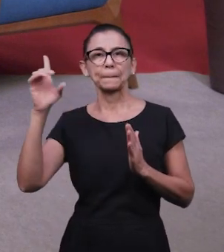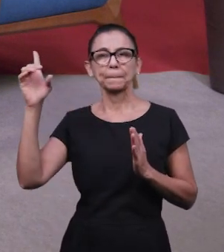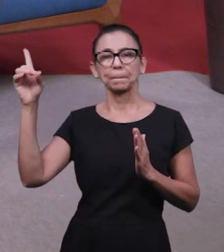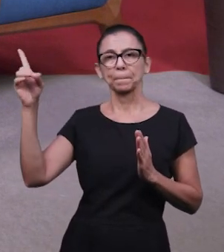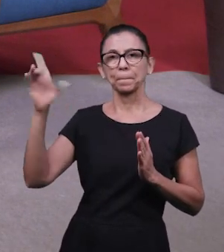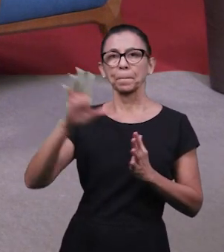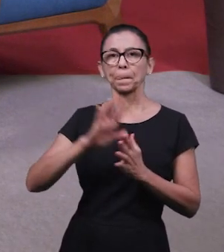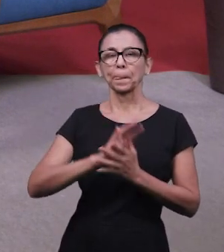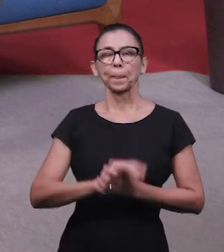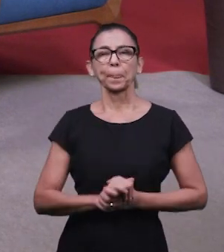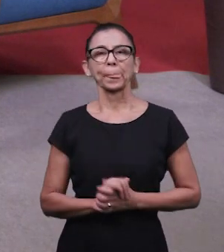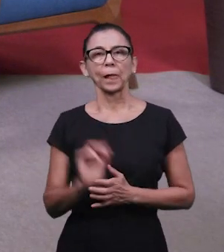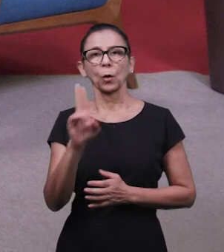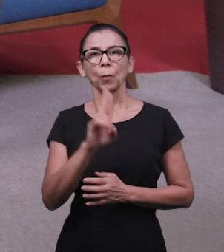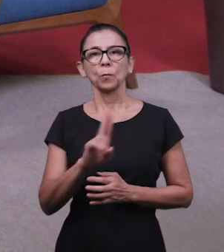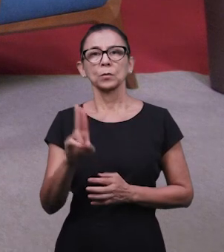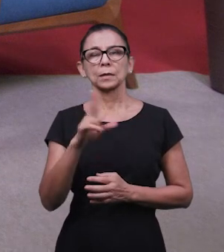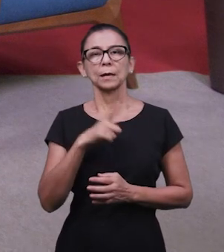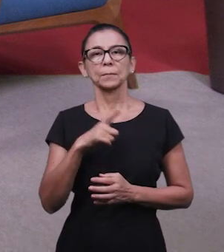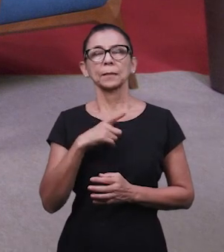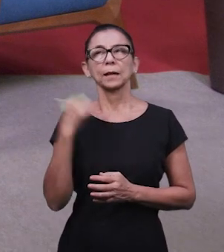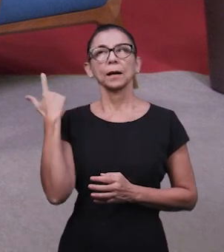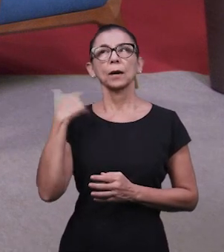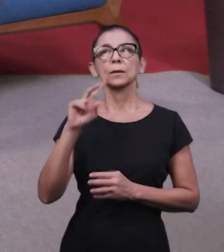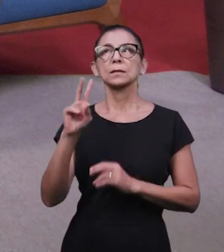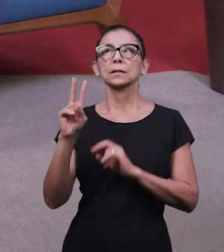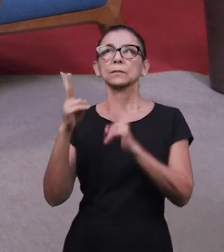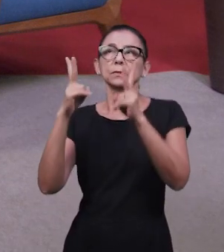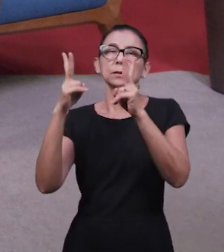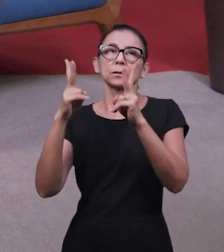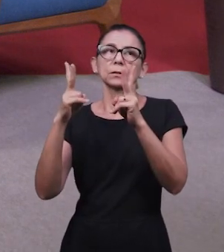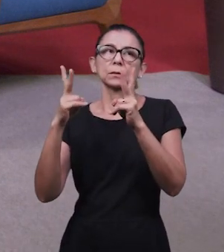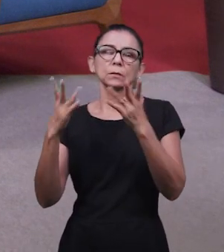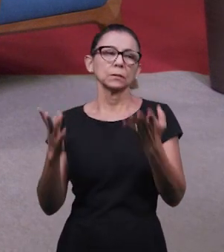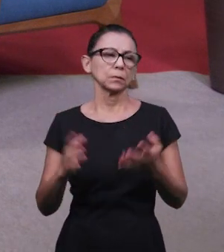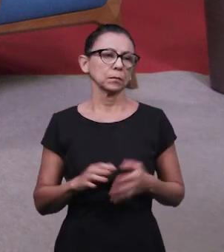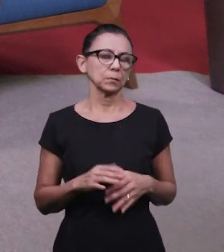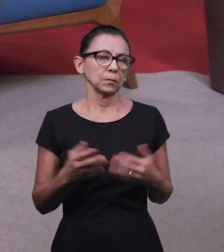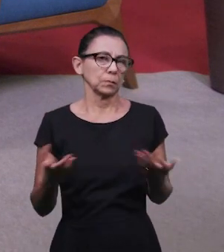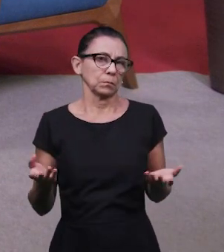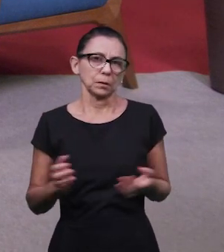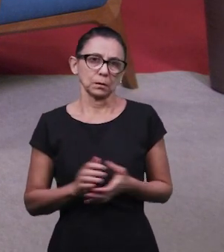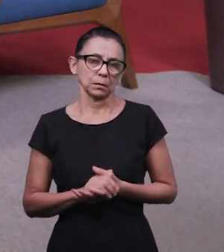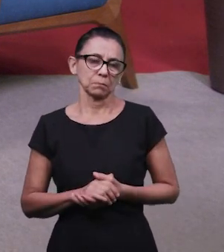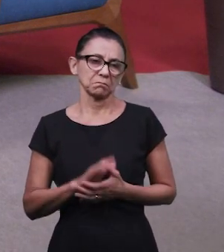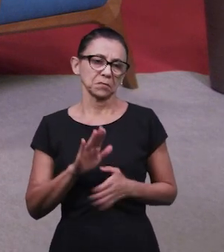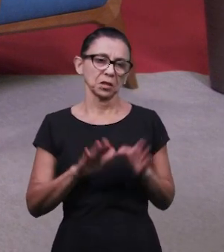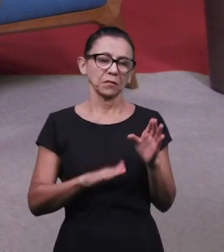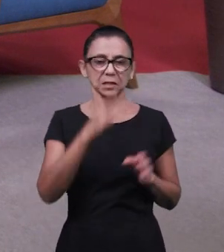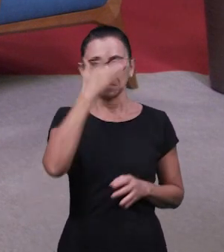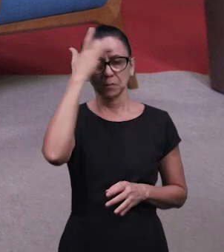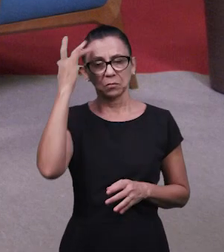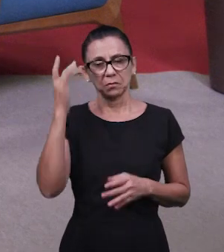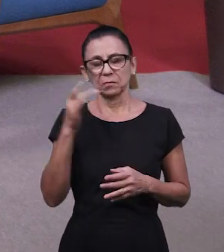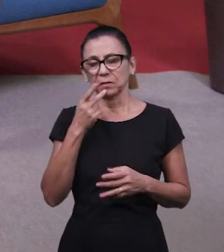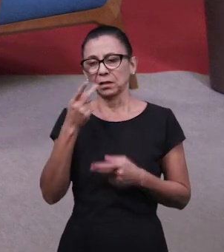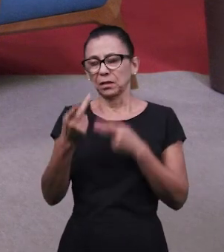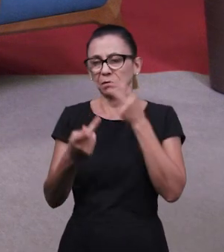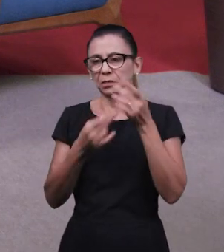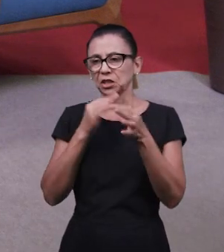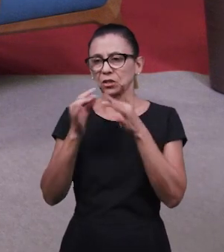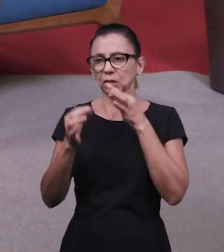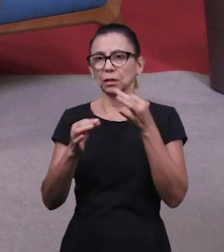Deus, tem como alicerce, que você mencionou há pouco, a palavra de Deus. Agora, nesse